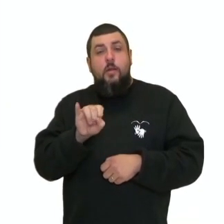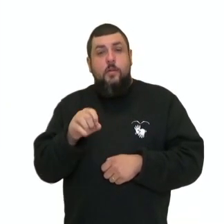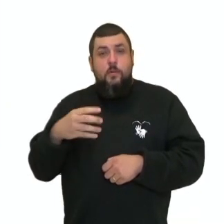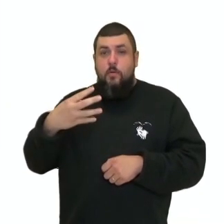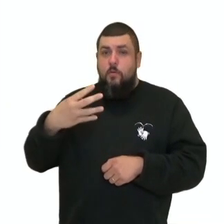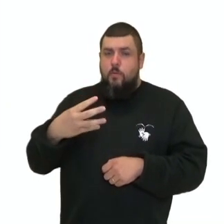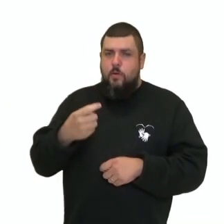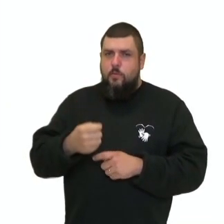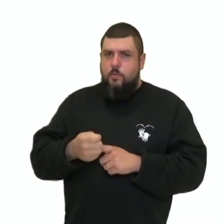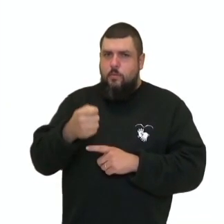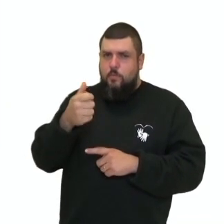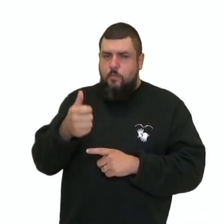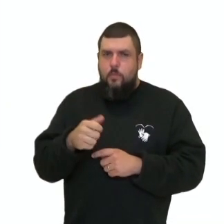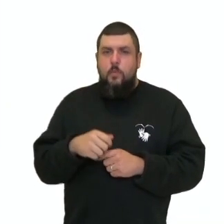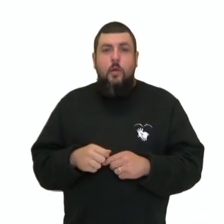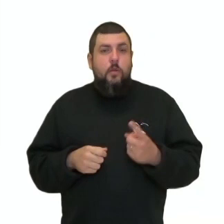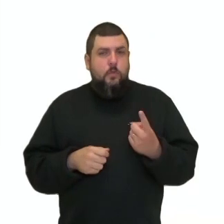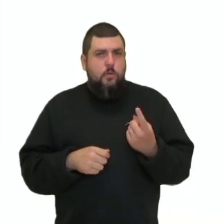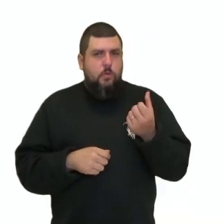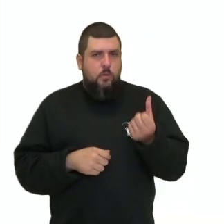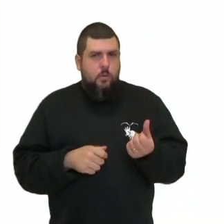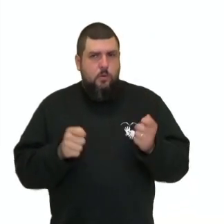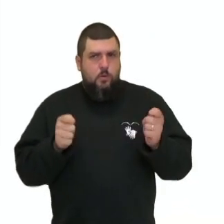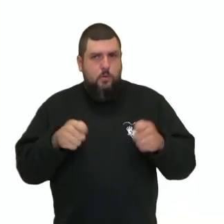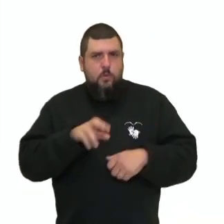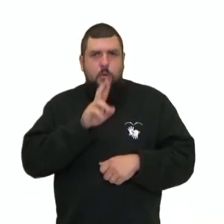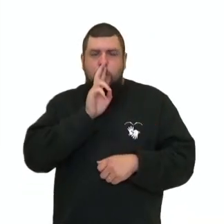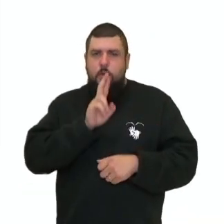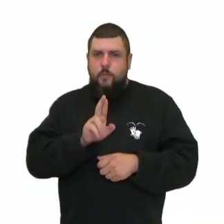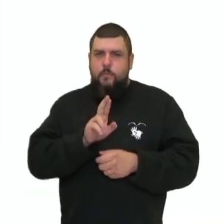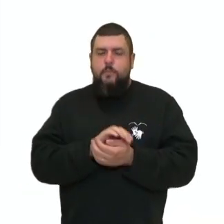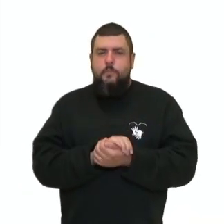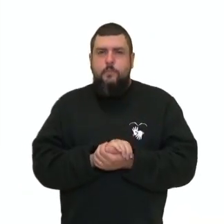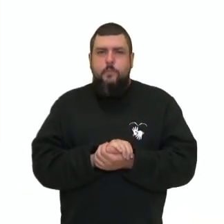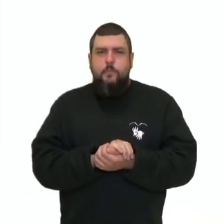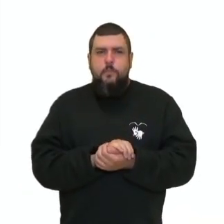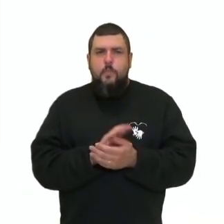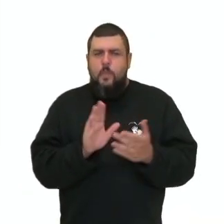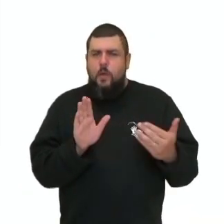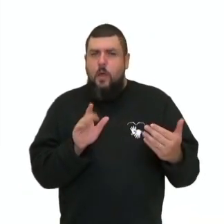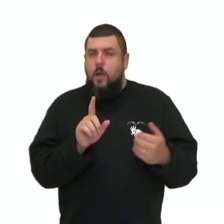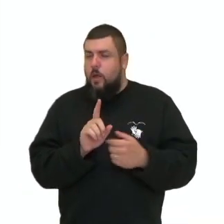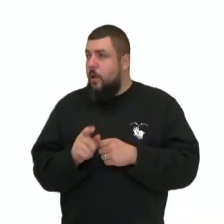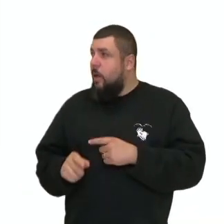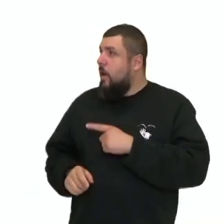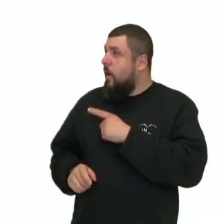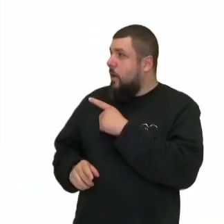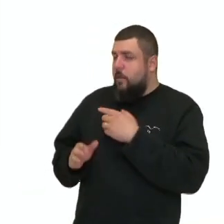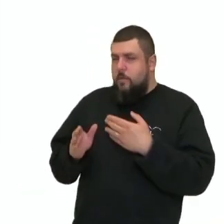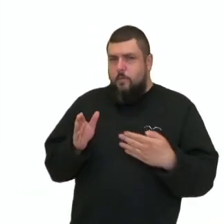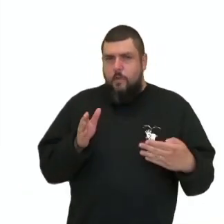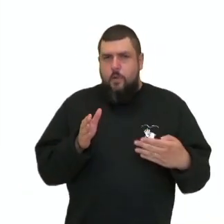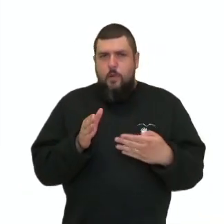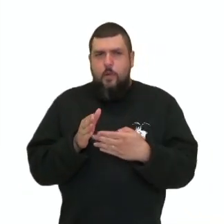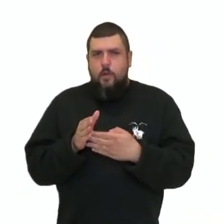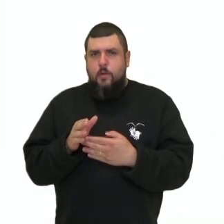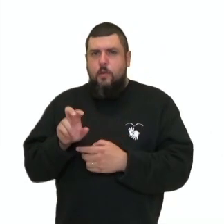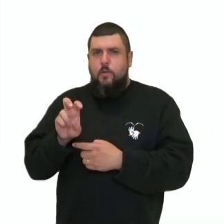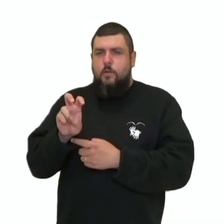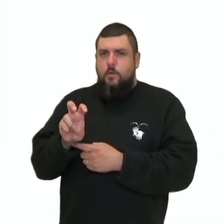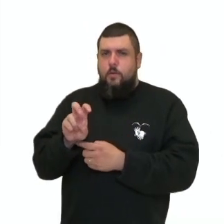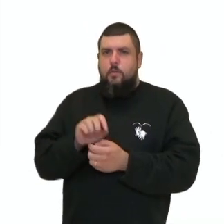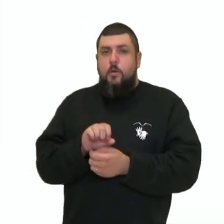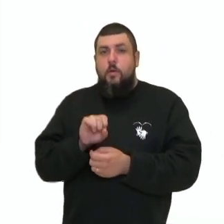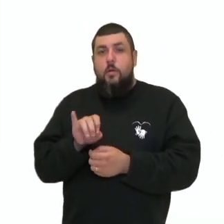seriam 16 possíveis resultados. Fiz ali até o 5, pessoal. 5 moedas,